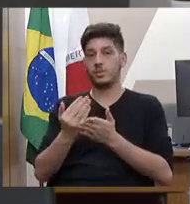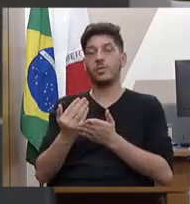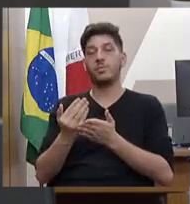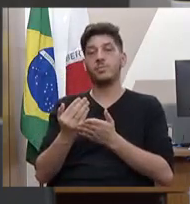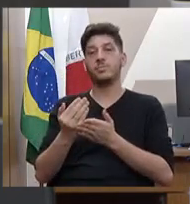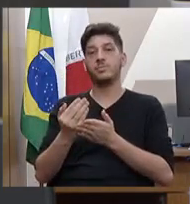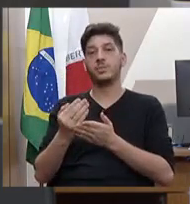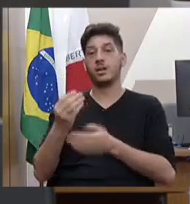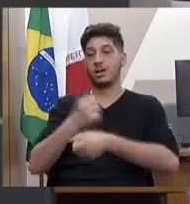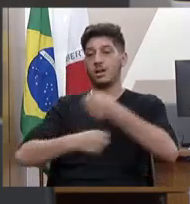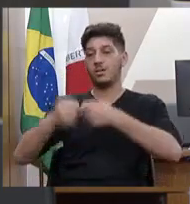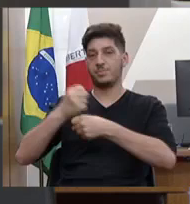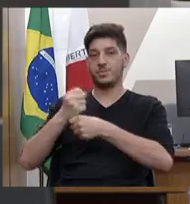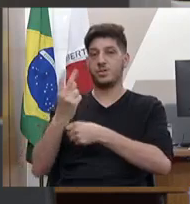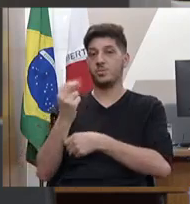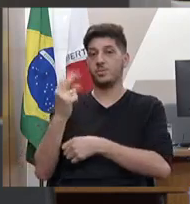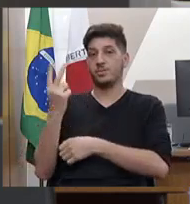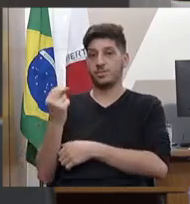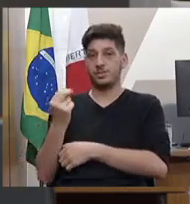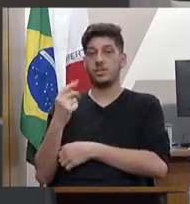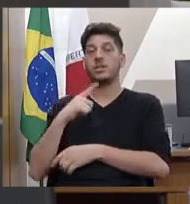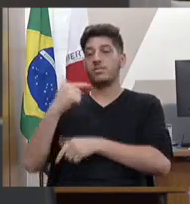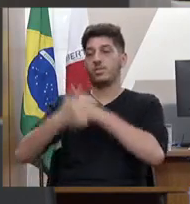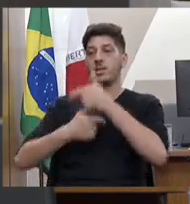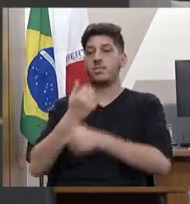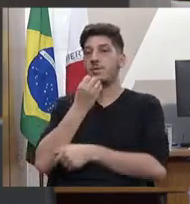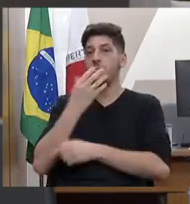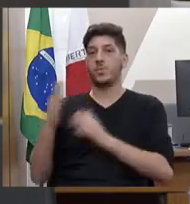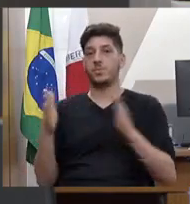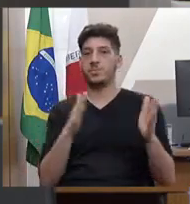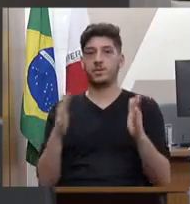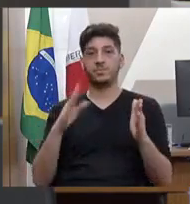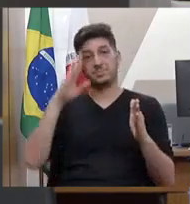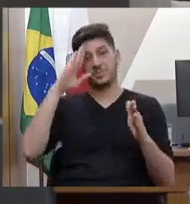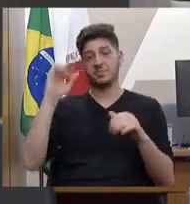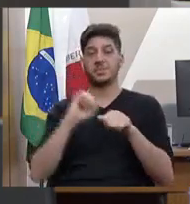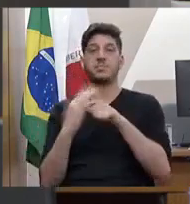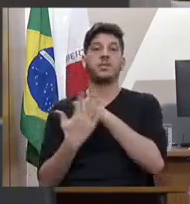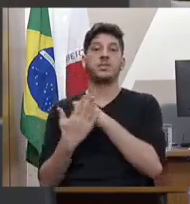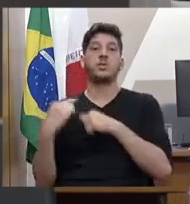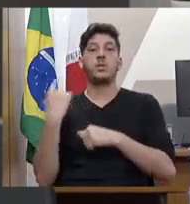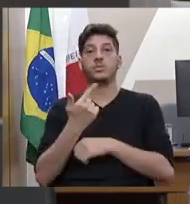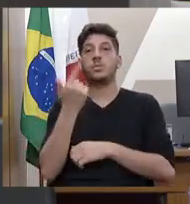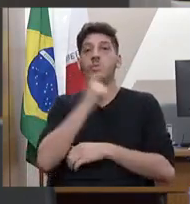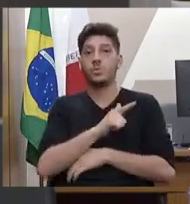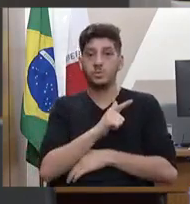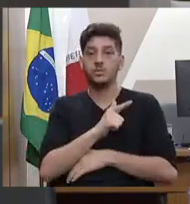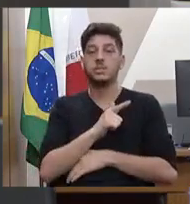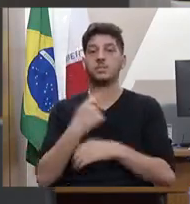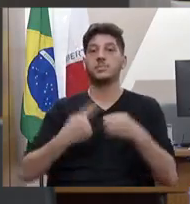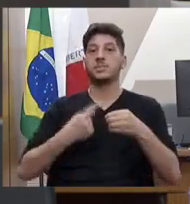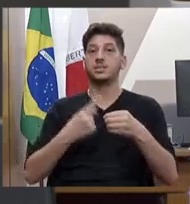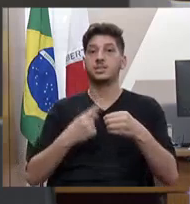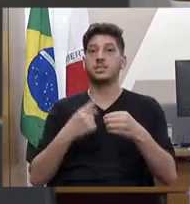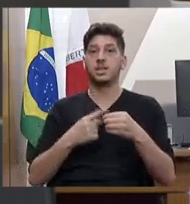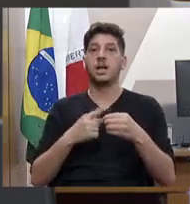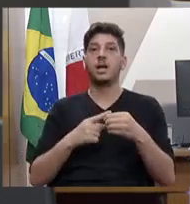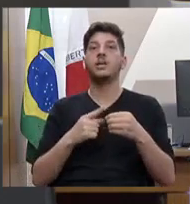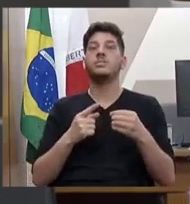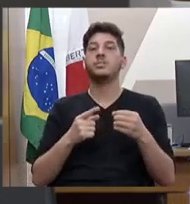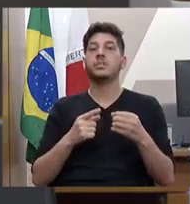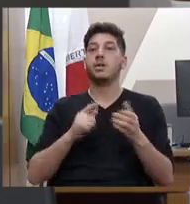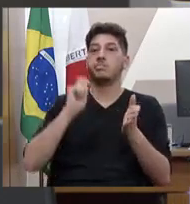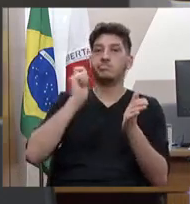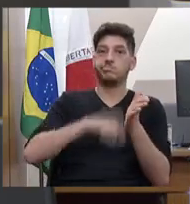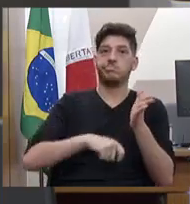assim muito efetiva atuação nesse período principalmente na pandemia a gente conseguiu que o município nomeasse uma autoridade